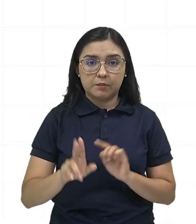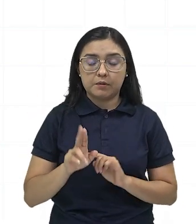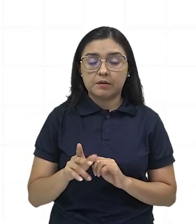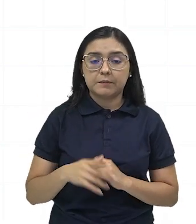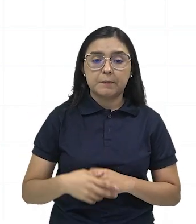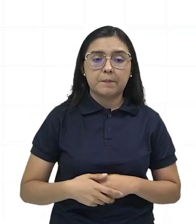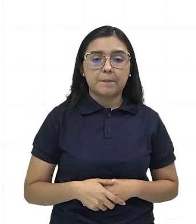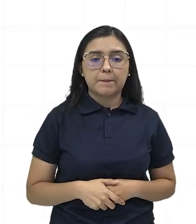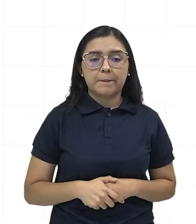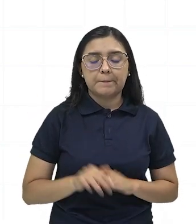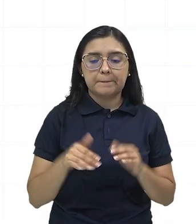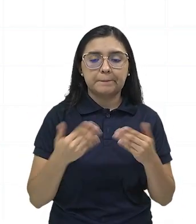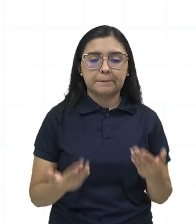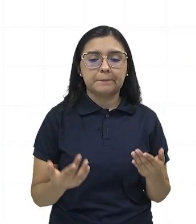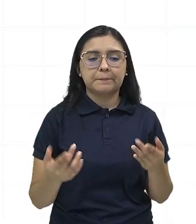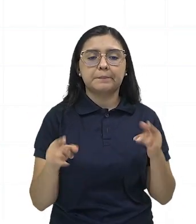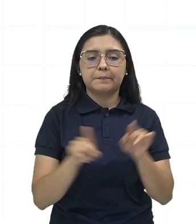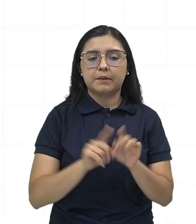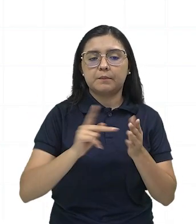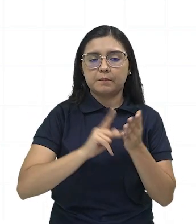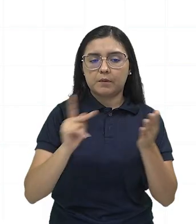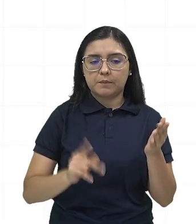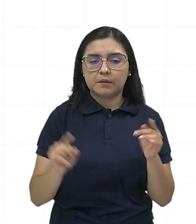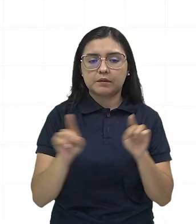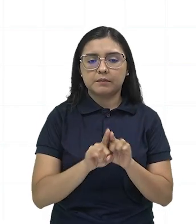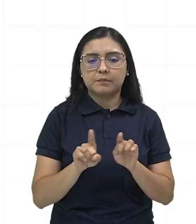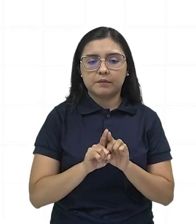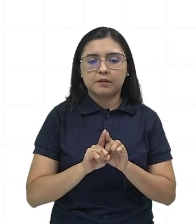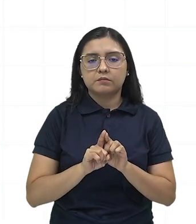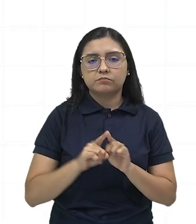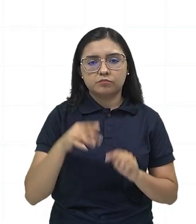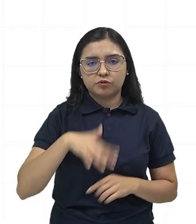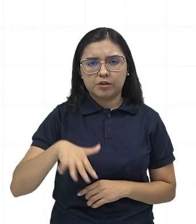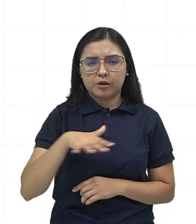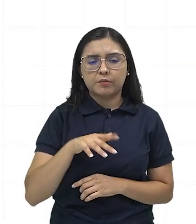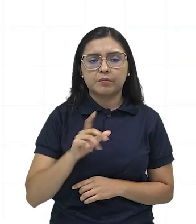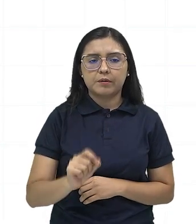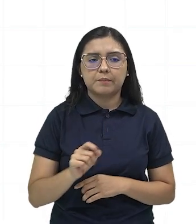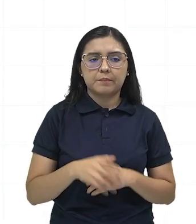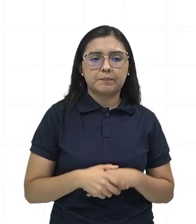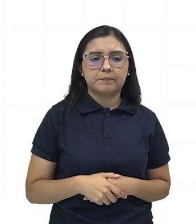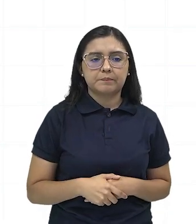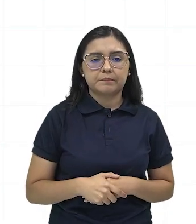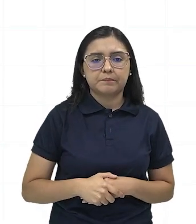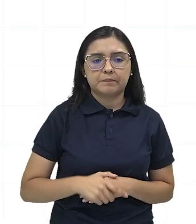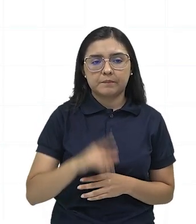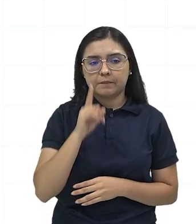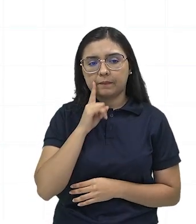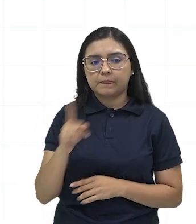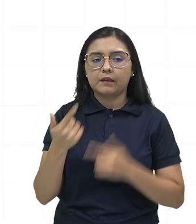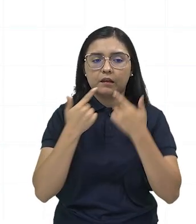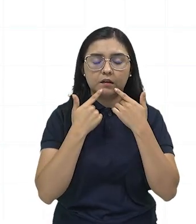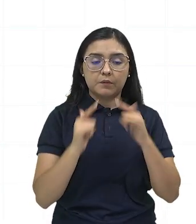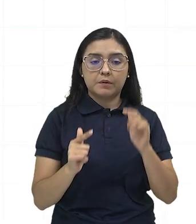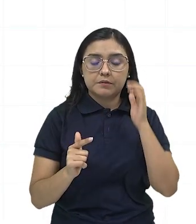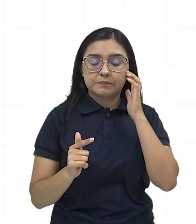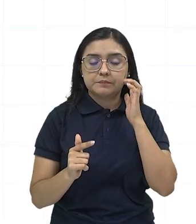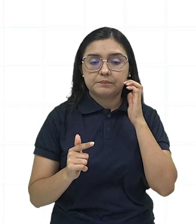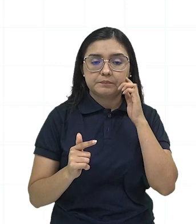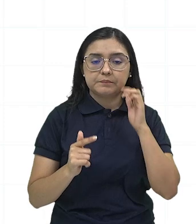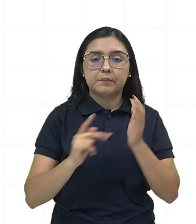inteligente. E a gente tem, tanto no poema quanto na poesia de forma geral, essa que nós vamos chamar de linguagem